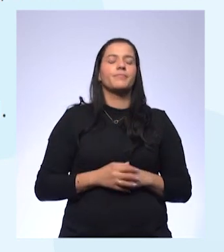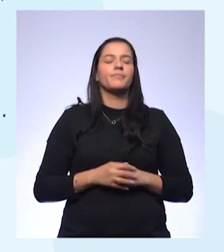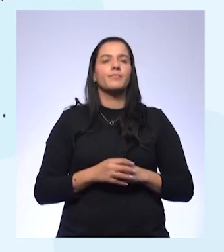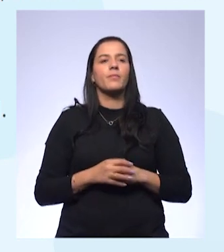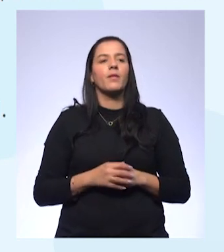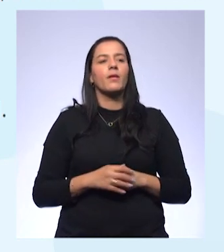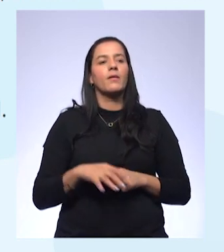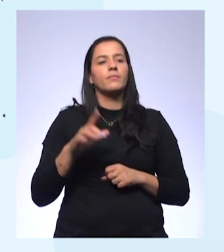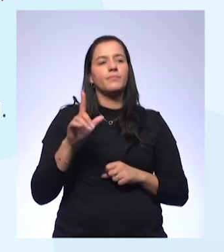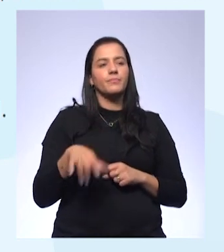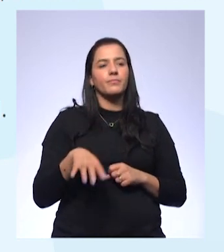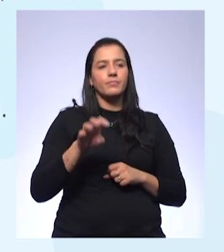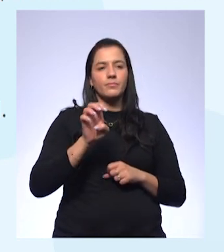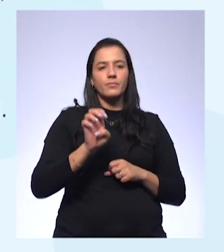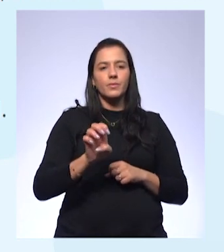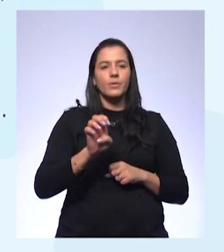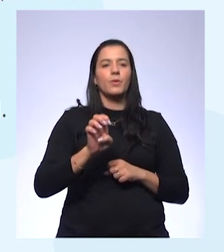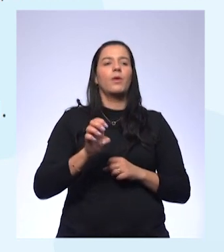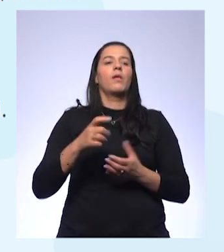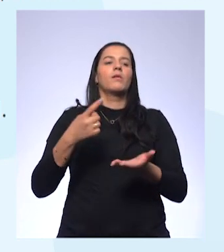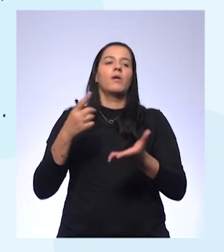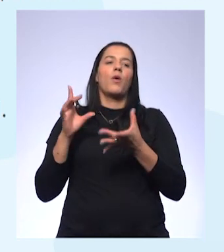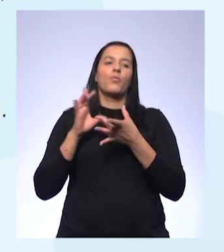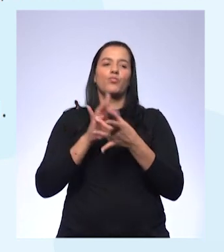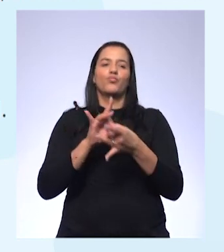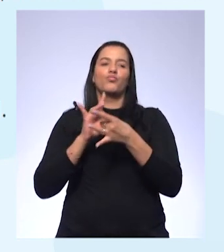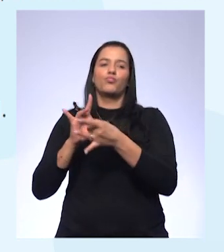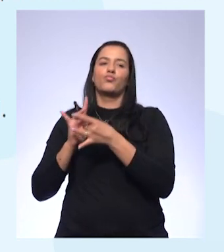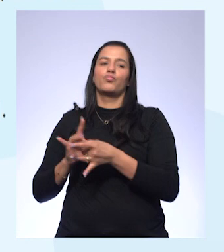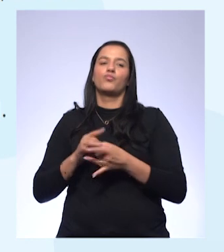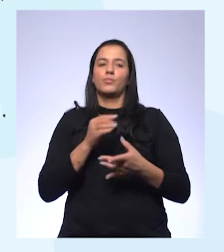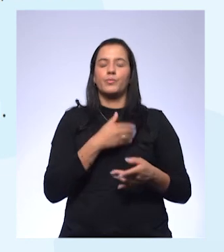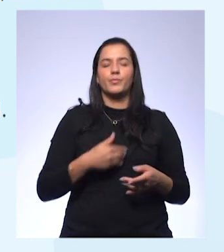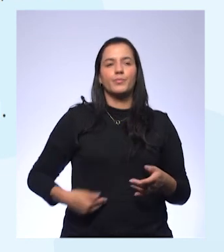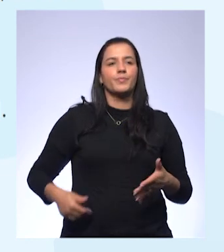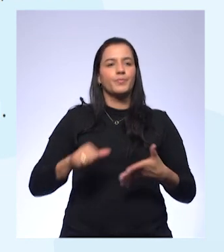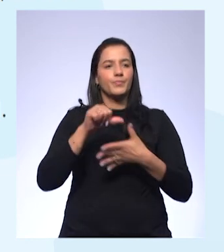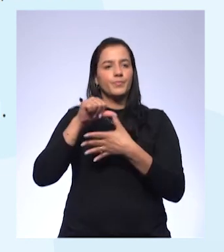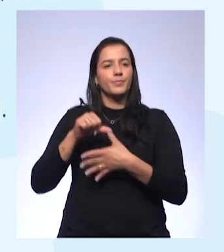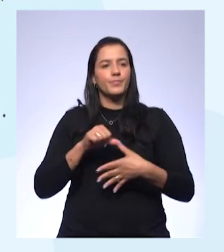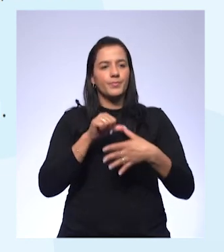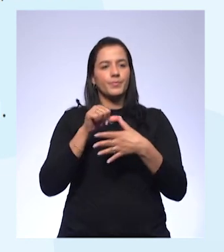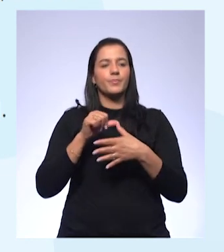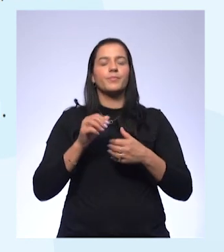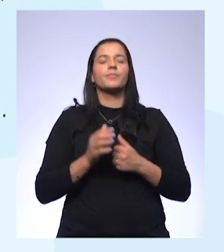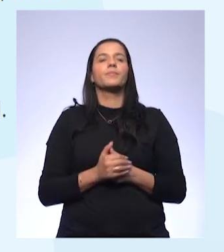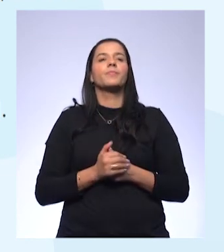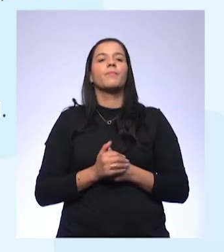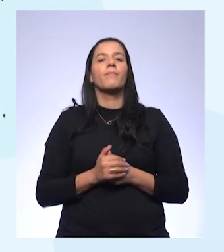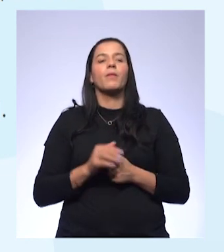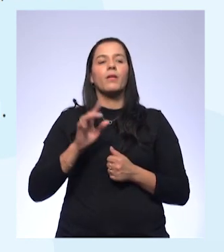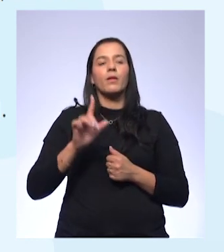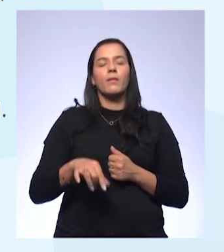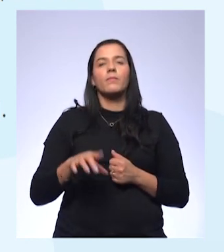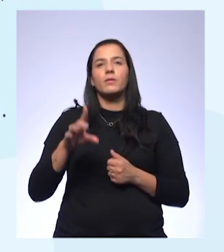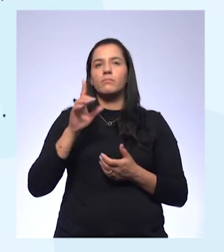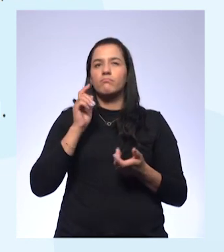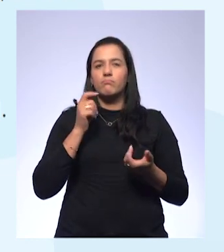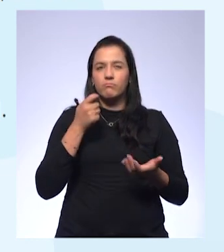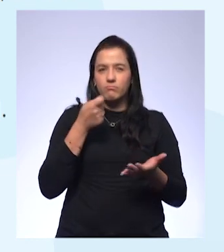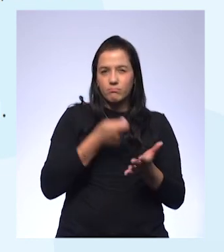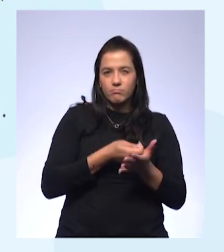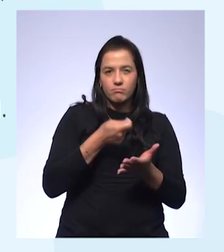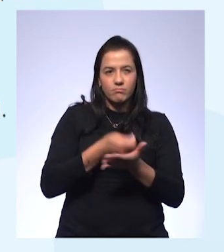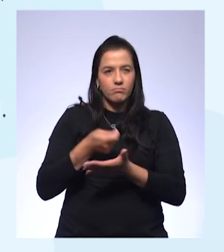E a unificação de governos nacionalistas na América do Sul, né, a própria ditadura alinhando-se